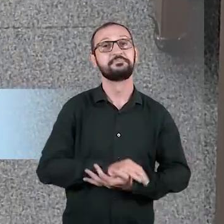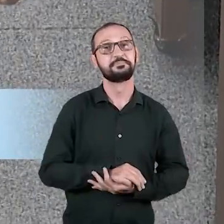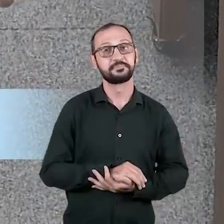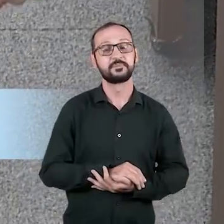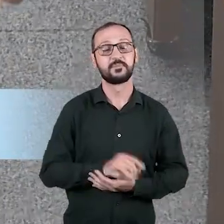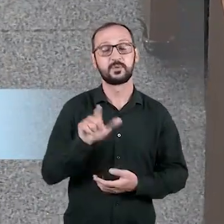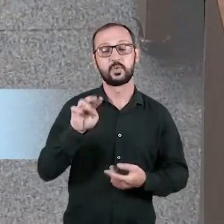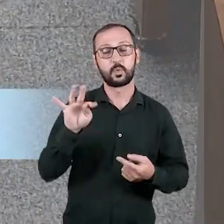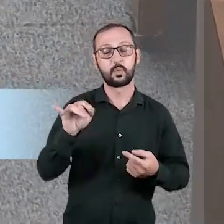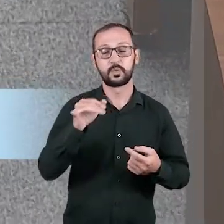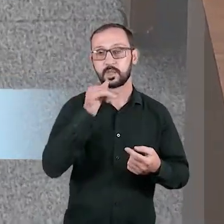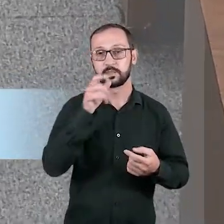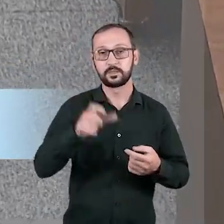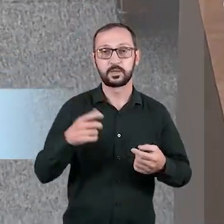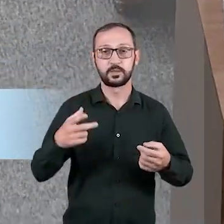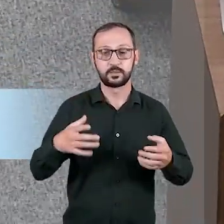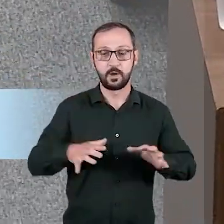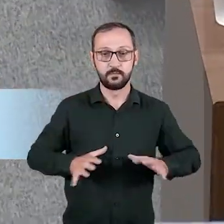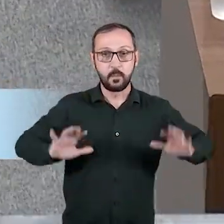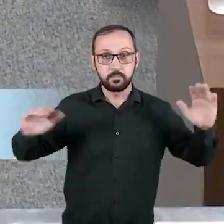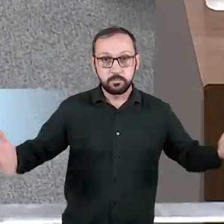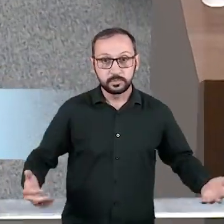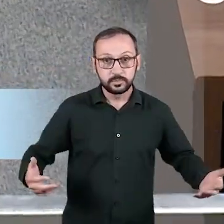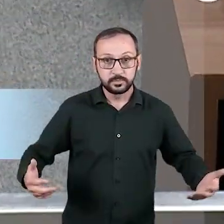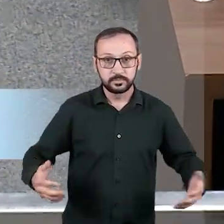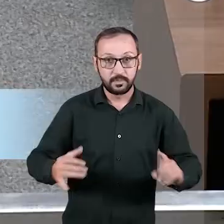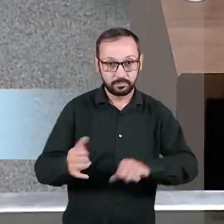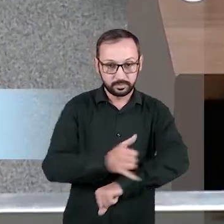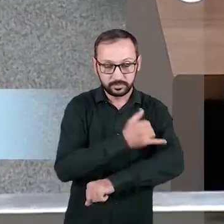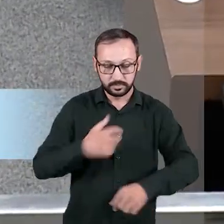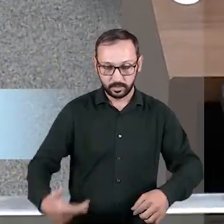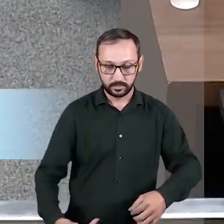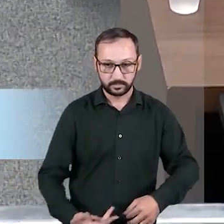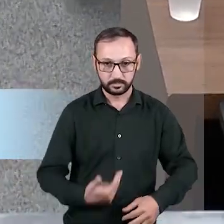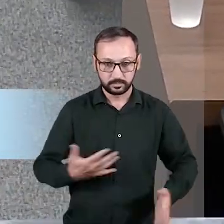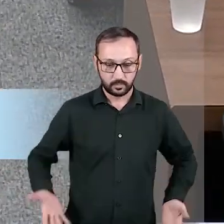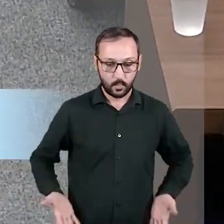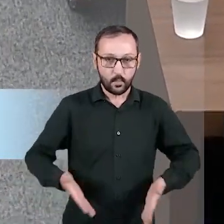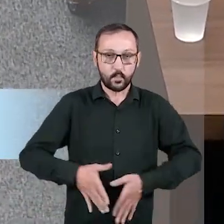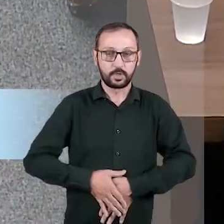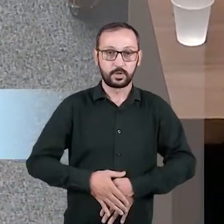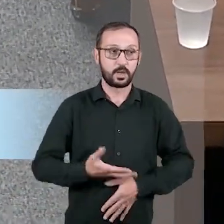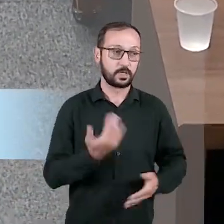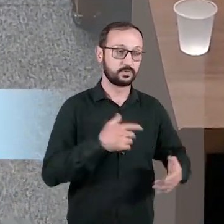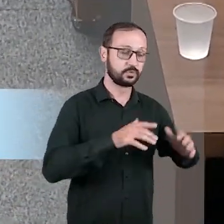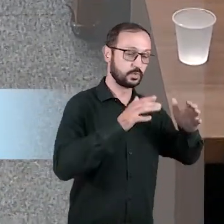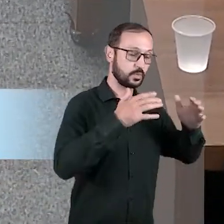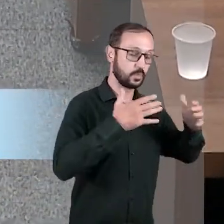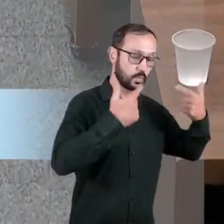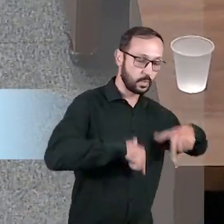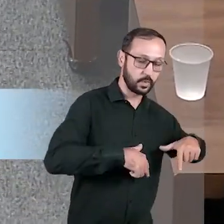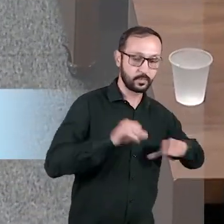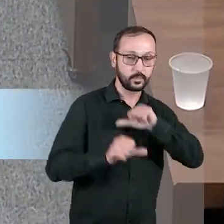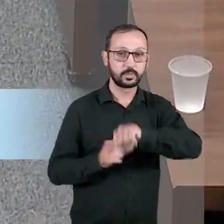entra. O luto entra numa cirurgia bariátrica, porque eu perco um corpo e eu tenho que ter outro.